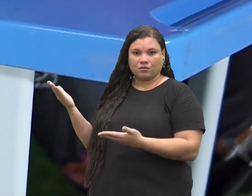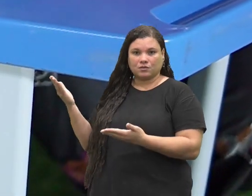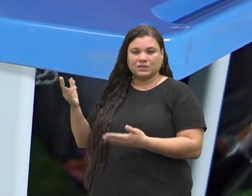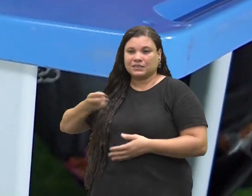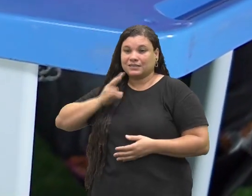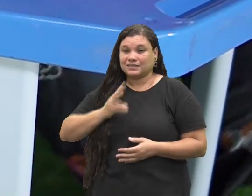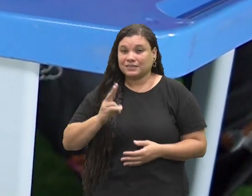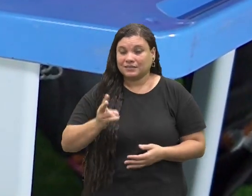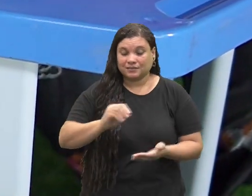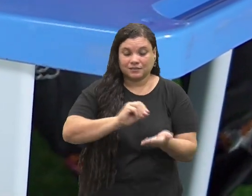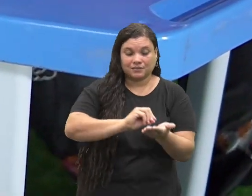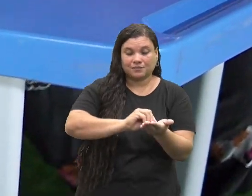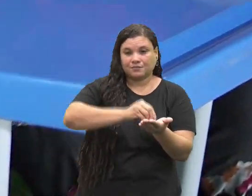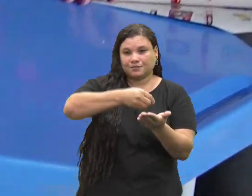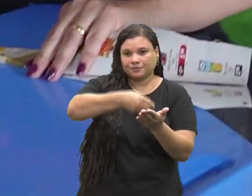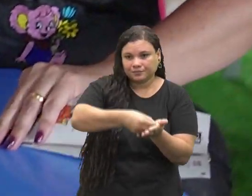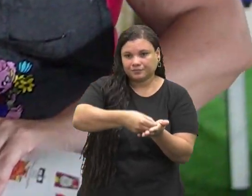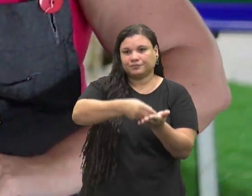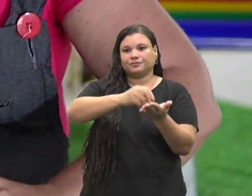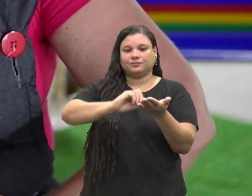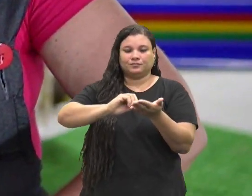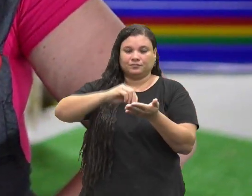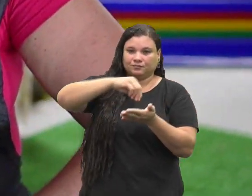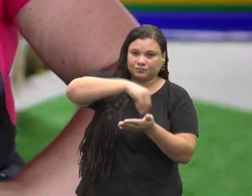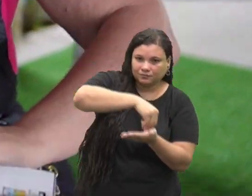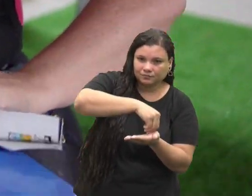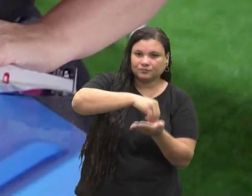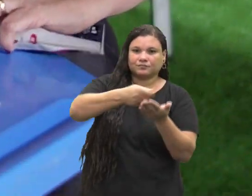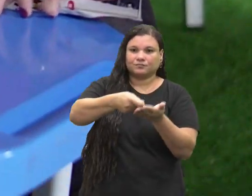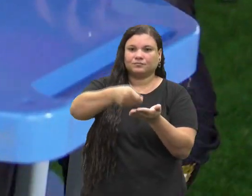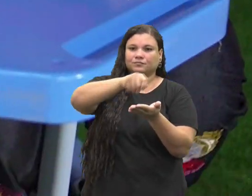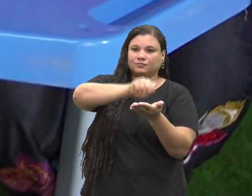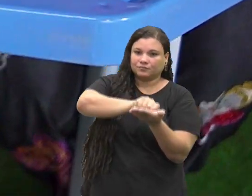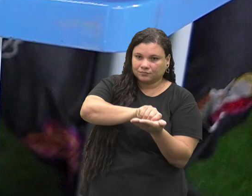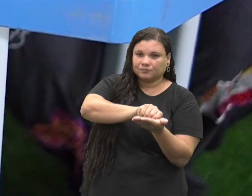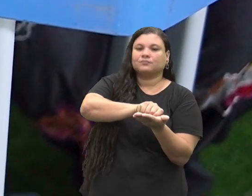e do outro. Ai, será que o meu vai dar certo? Vai!